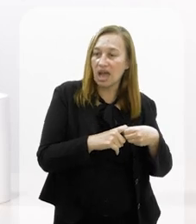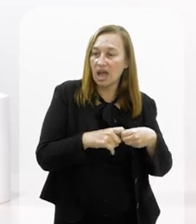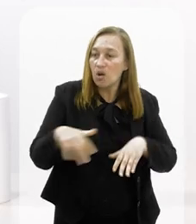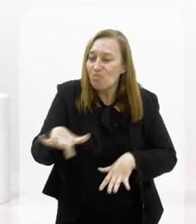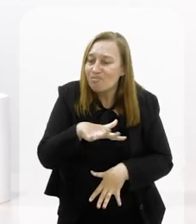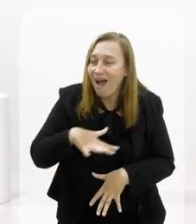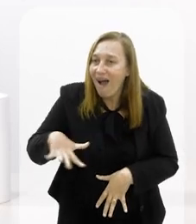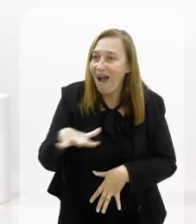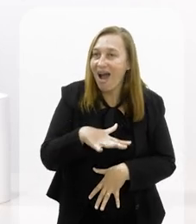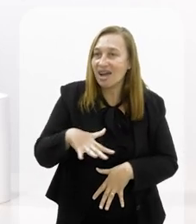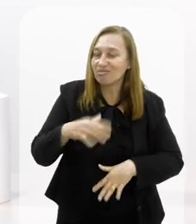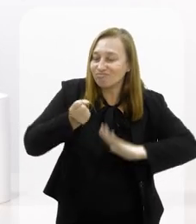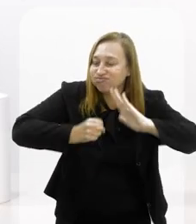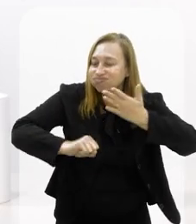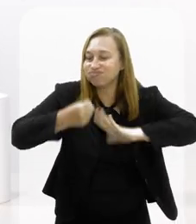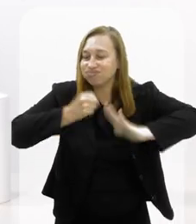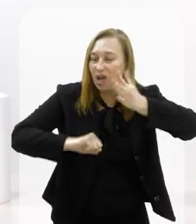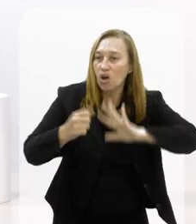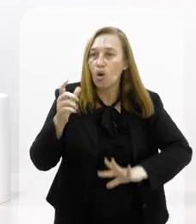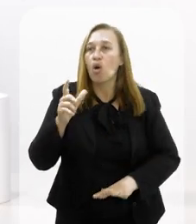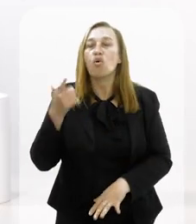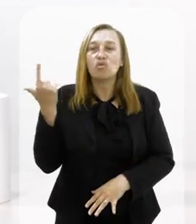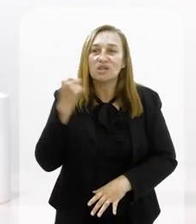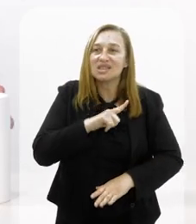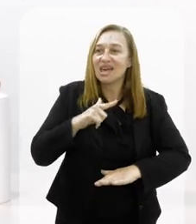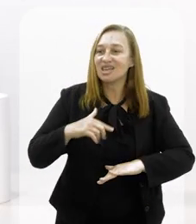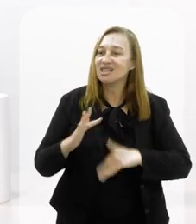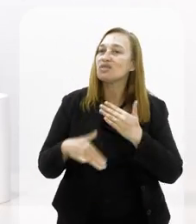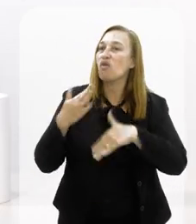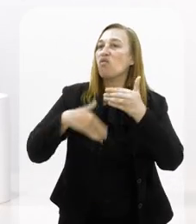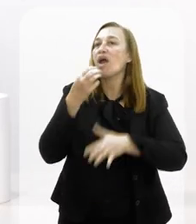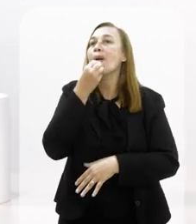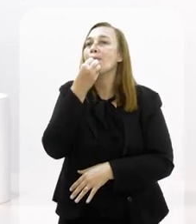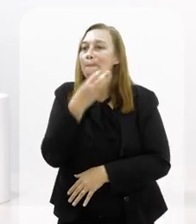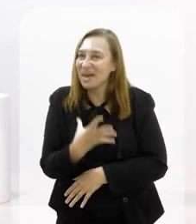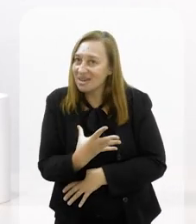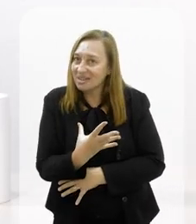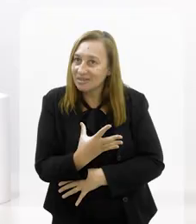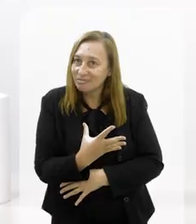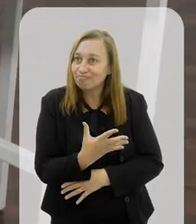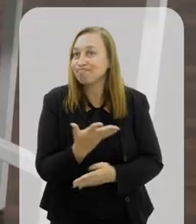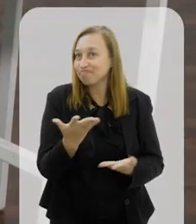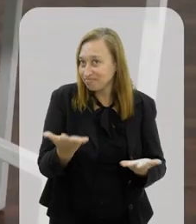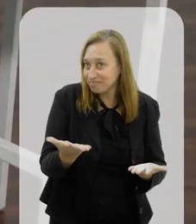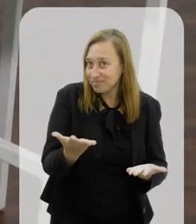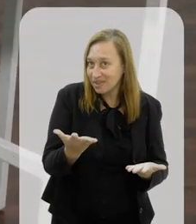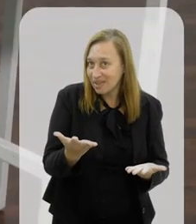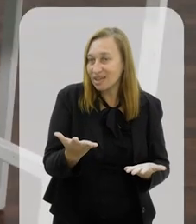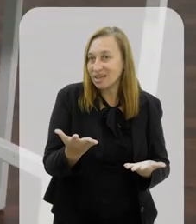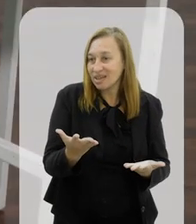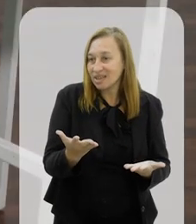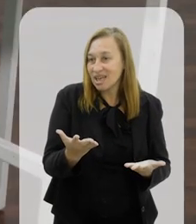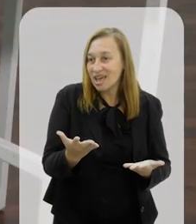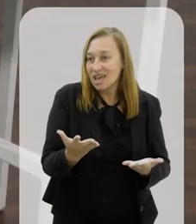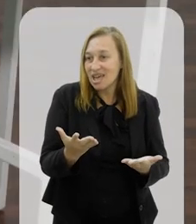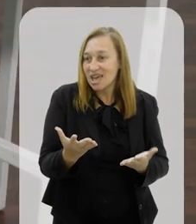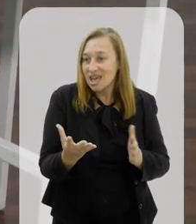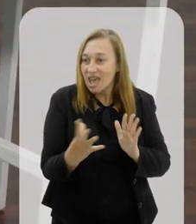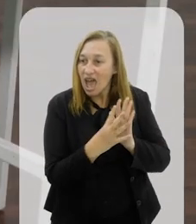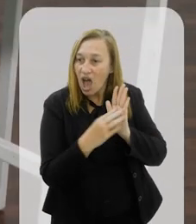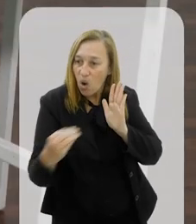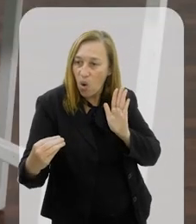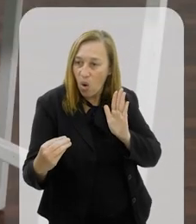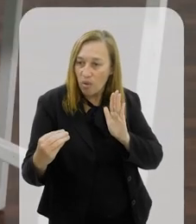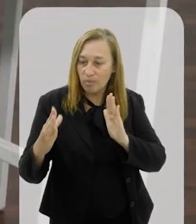bastante tempo é uma área em que o Salgueiro consegue desenvolver muito bem Car cara afro né tem a cara do é é a cara da